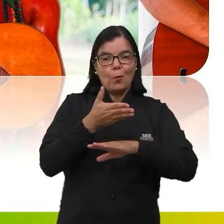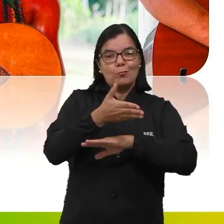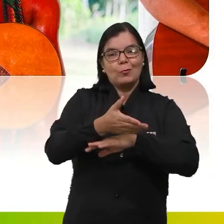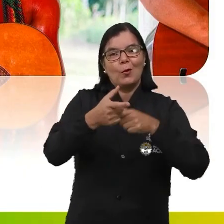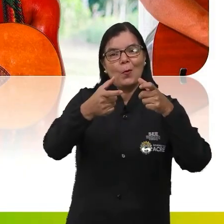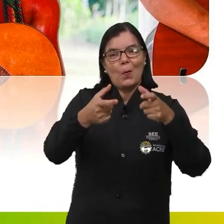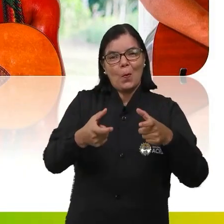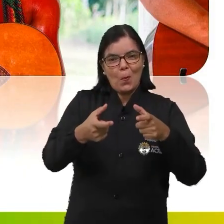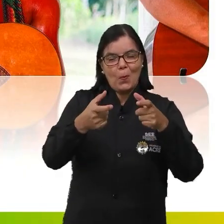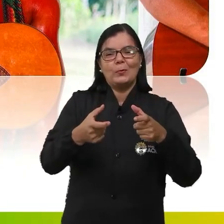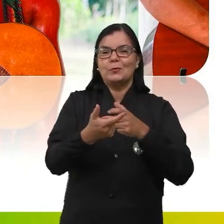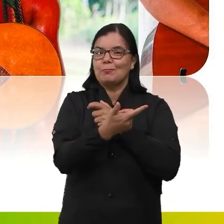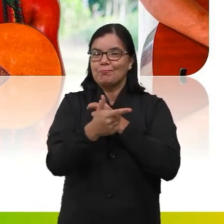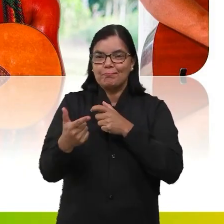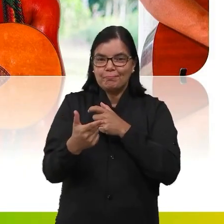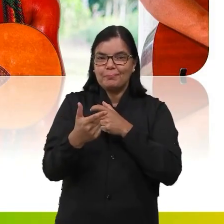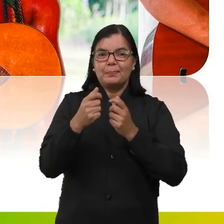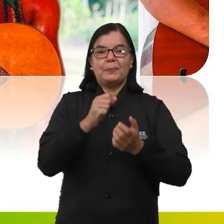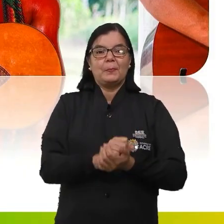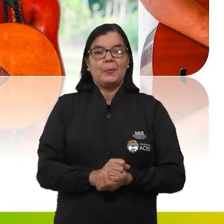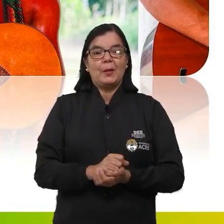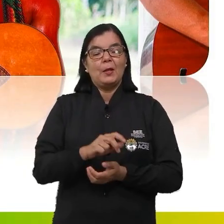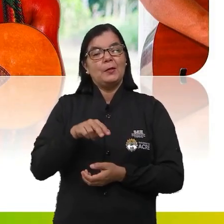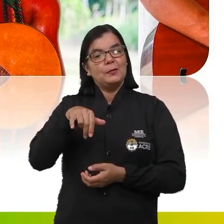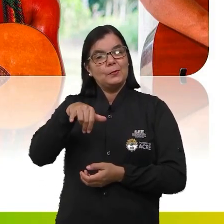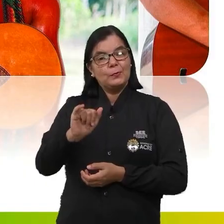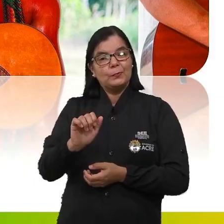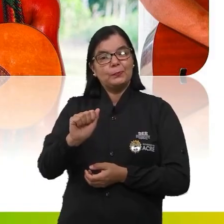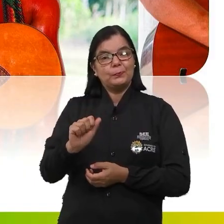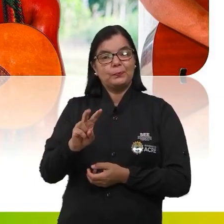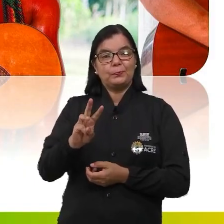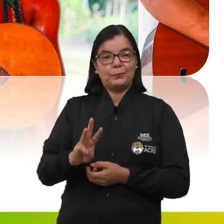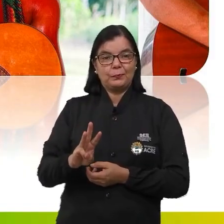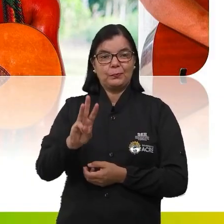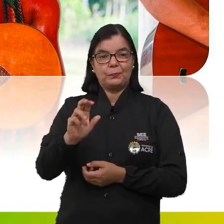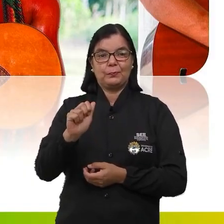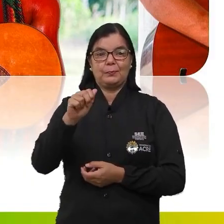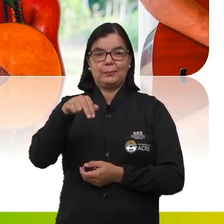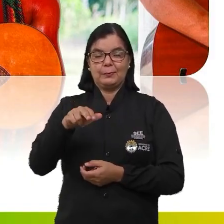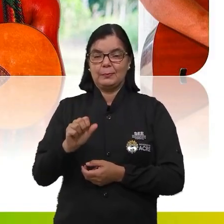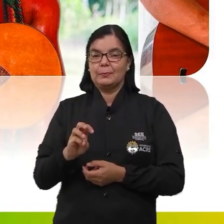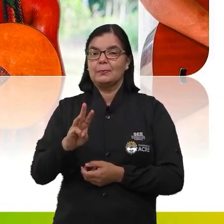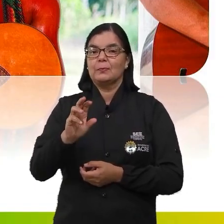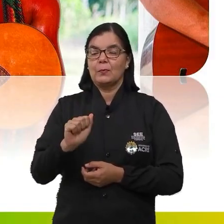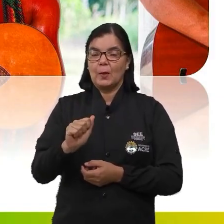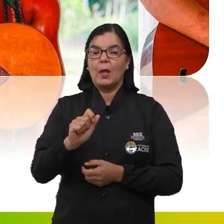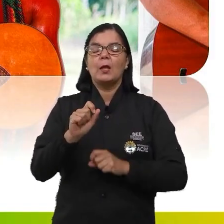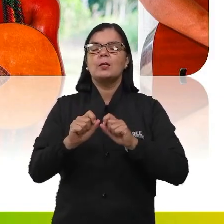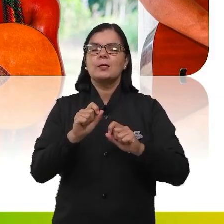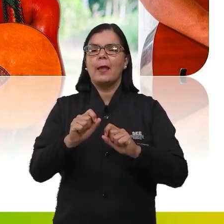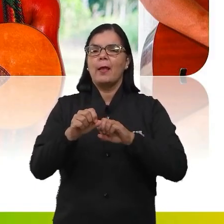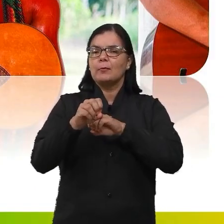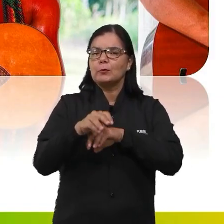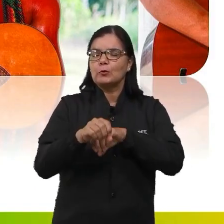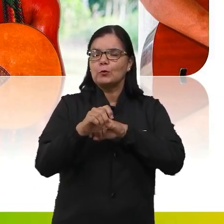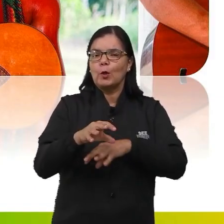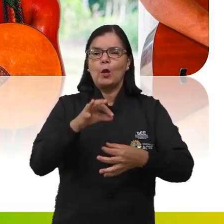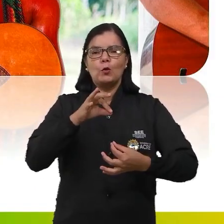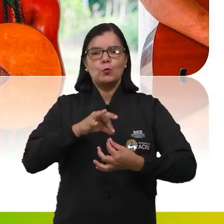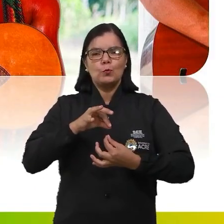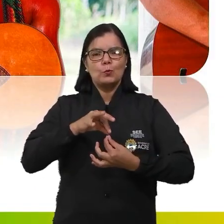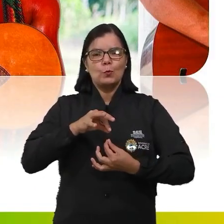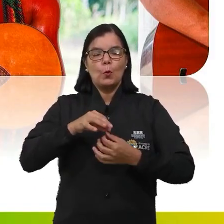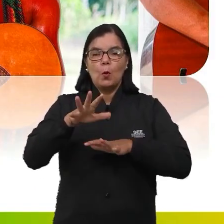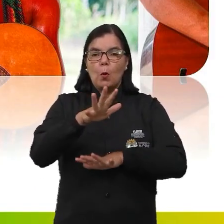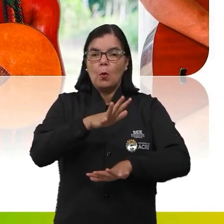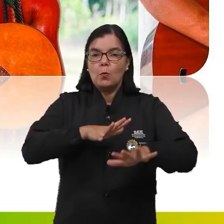forma mais intensa. E os Ianauás, que trabalham mais a questão da espiritualidade, dos rituais e